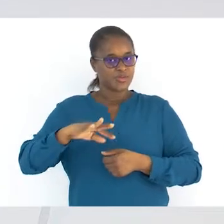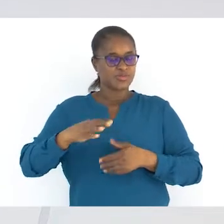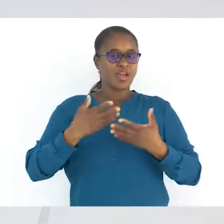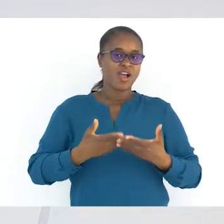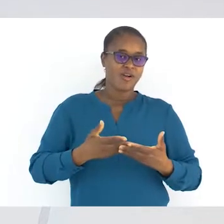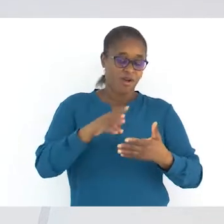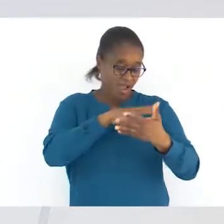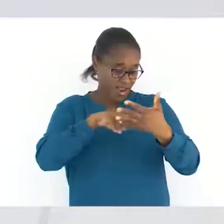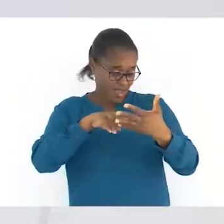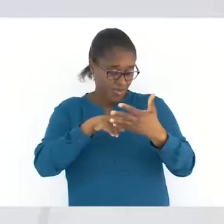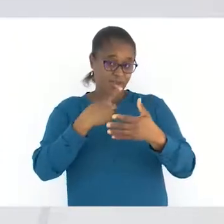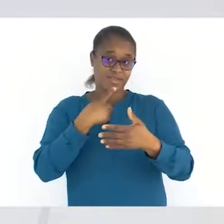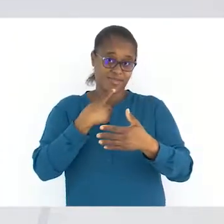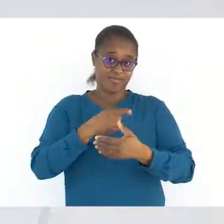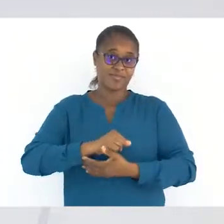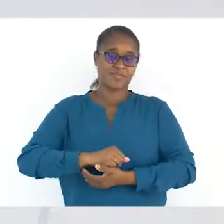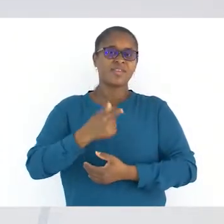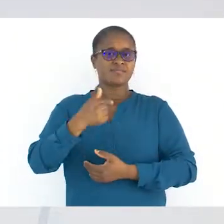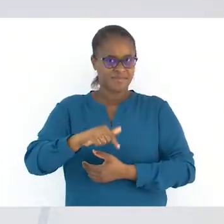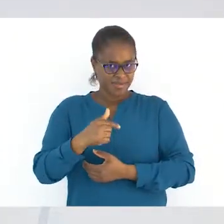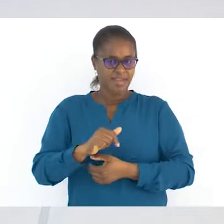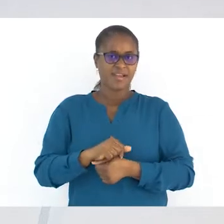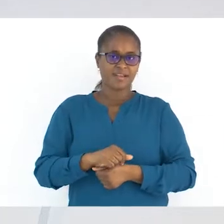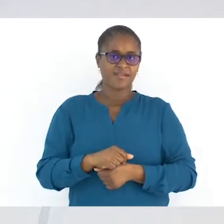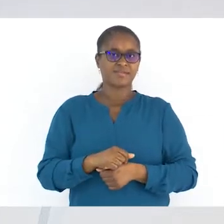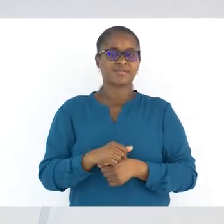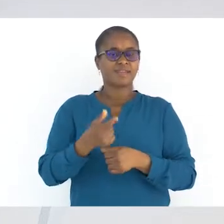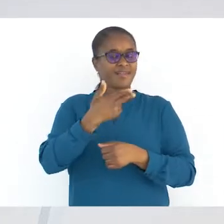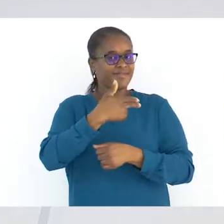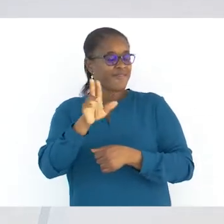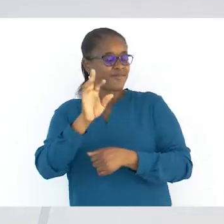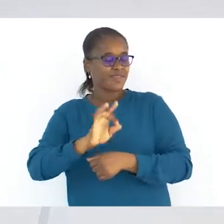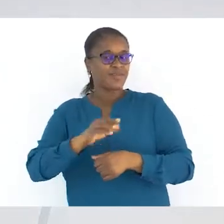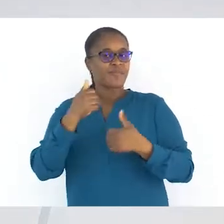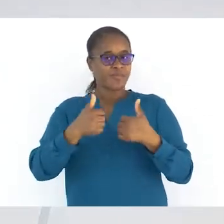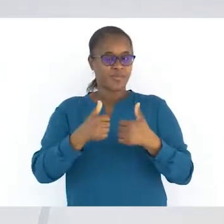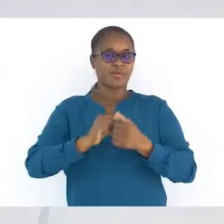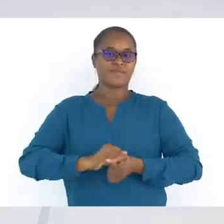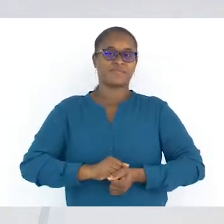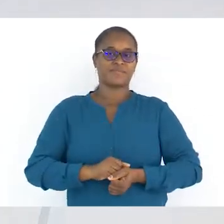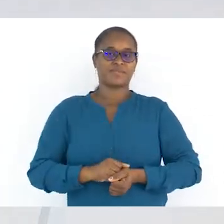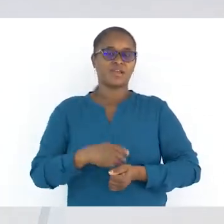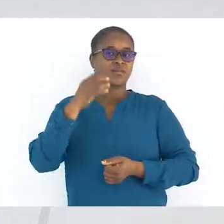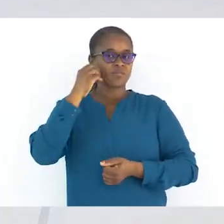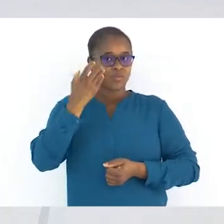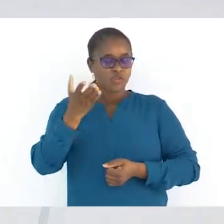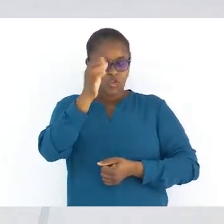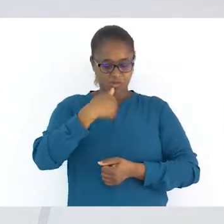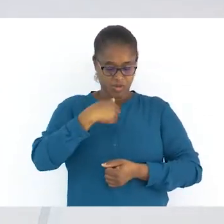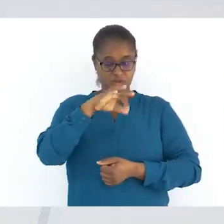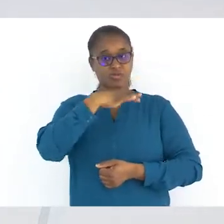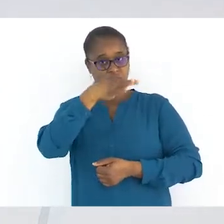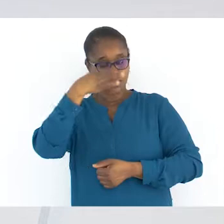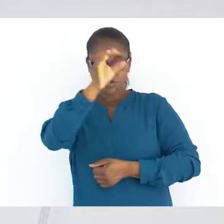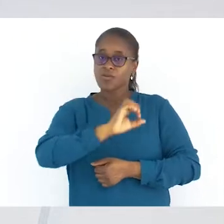a leitura e a compreensão está a 100%. Muito bem. Como vos disse nas aulas